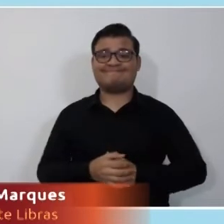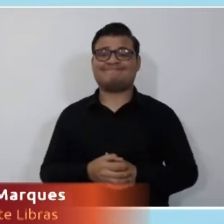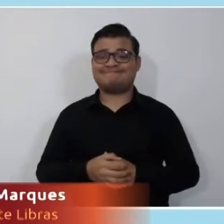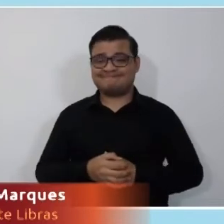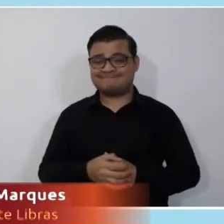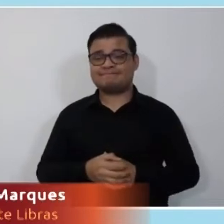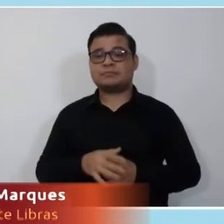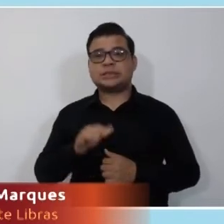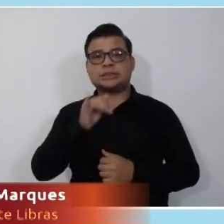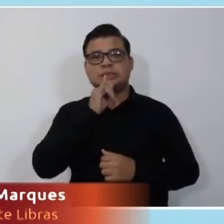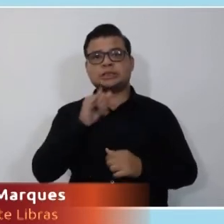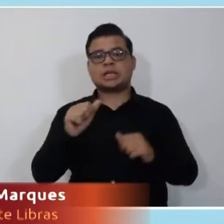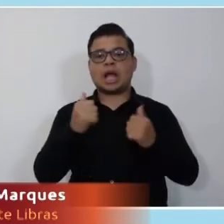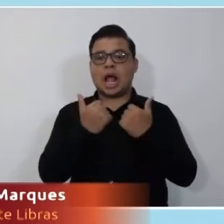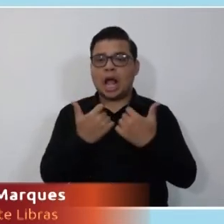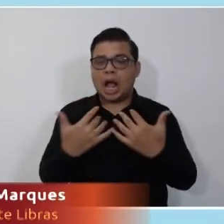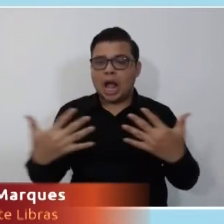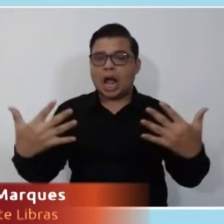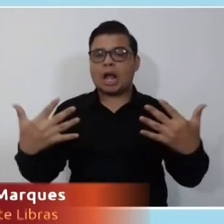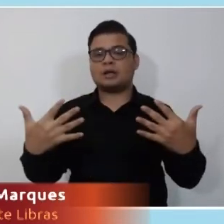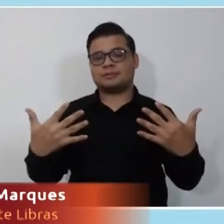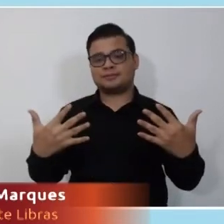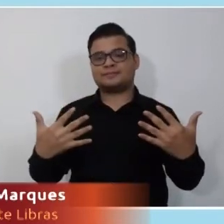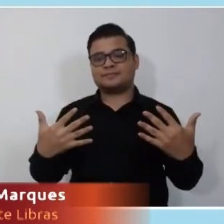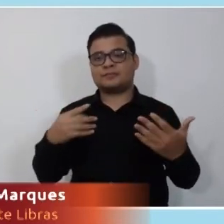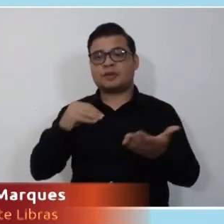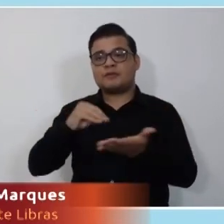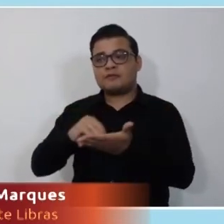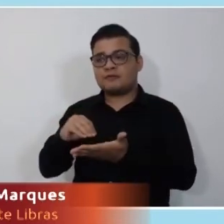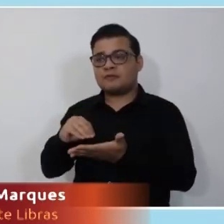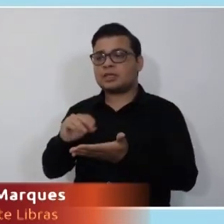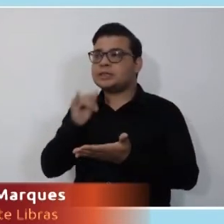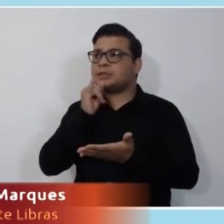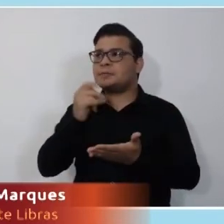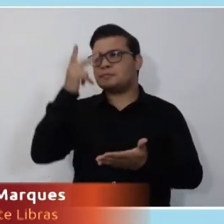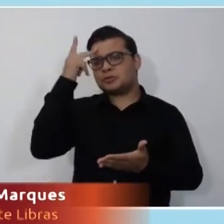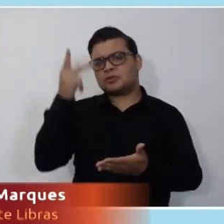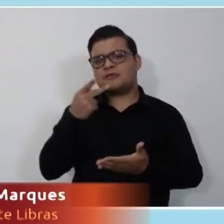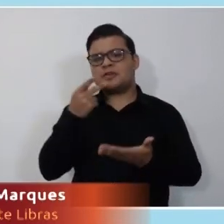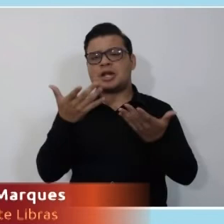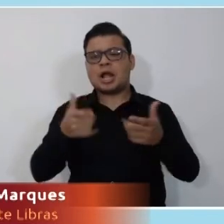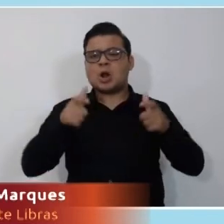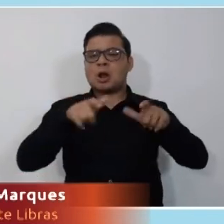Eu quero mais estacionamentos em via pública, eu quero mais pavimento, né?